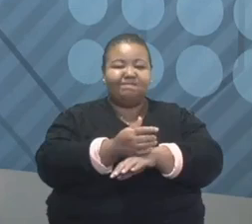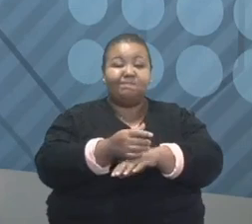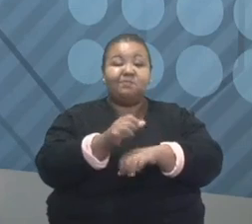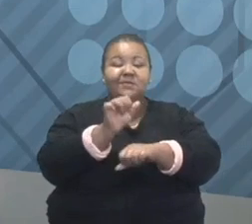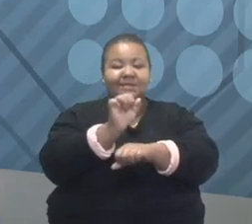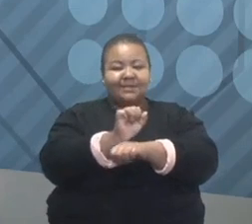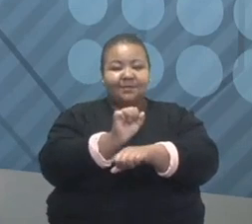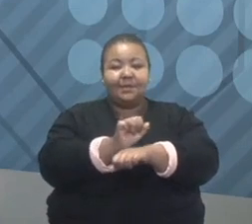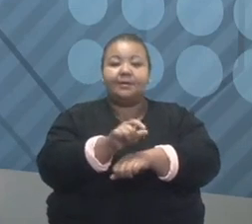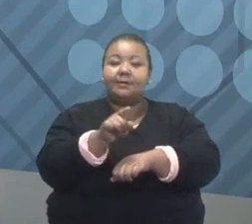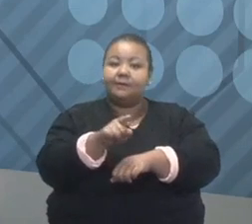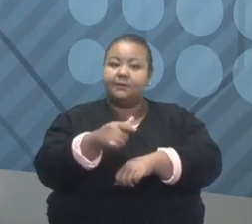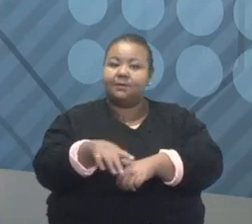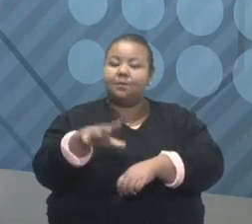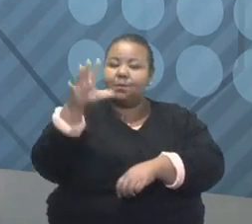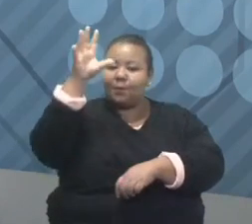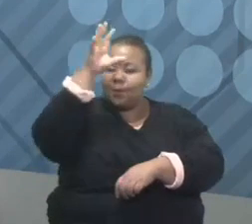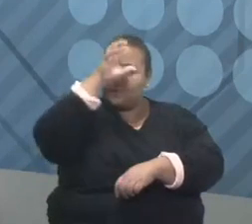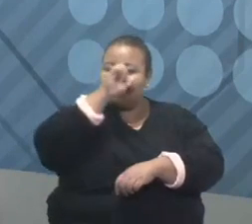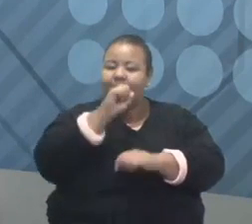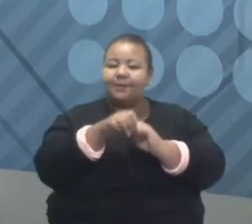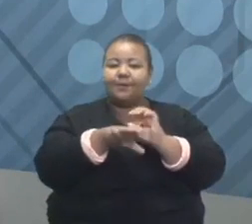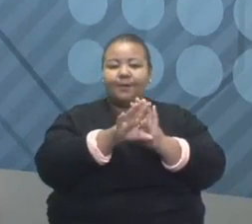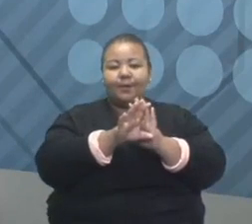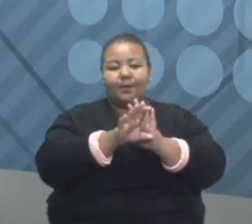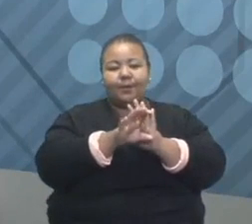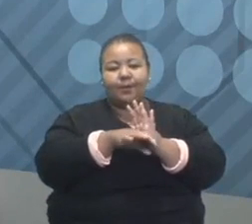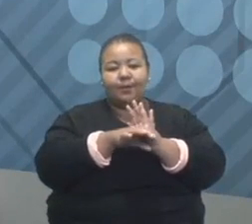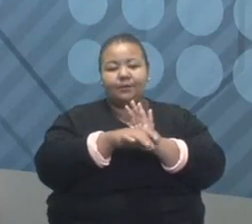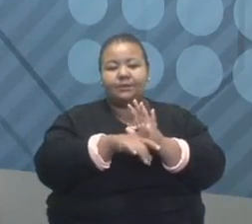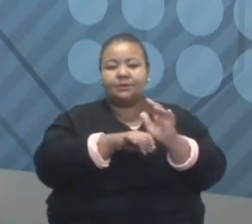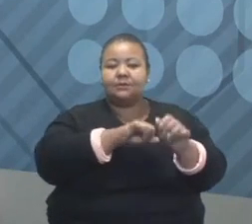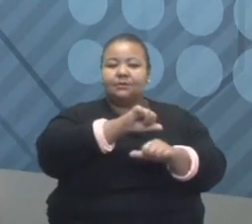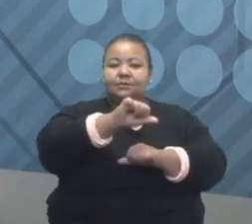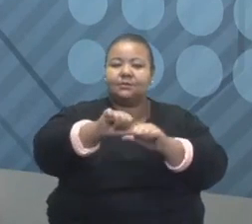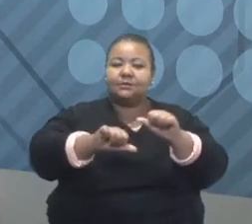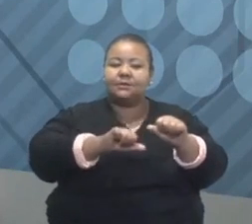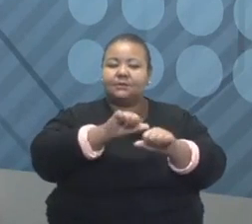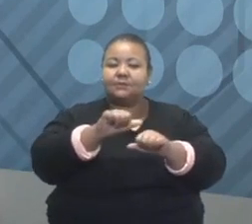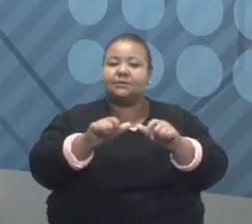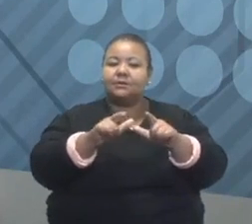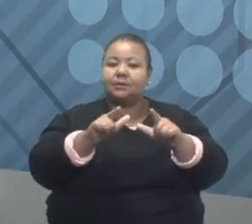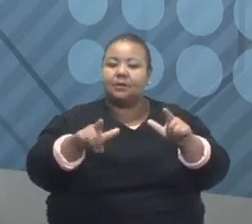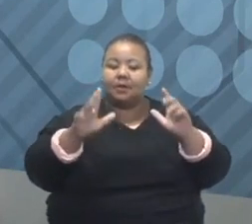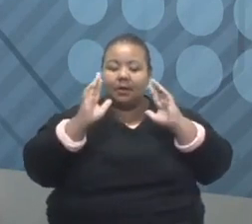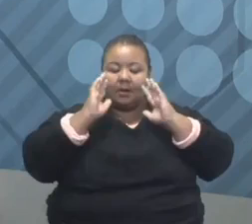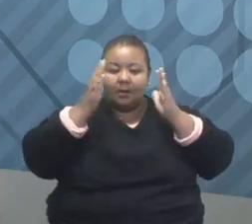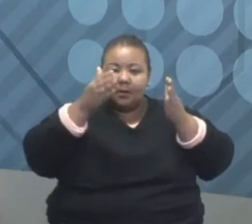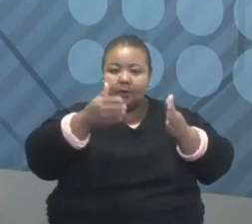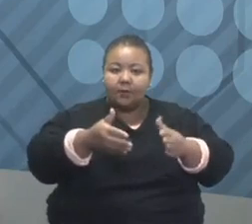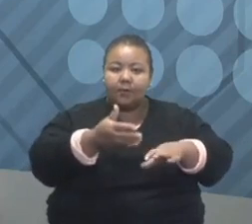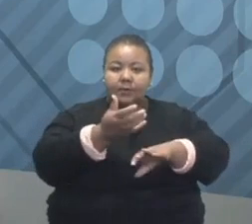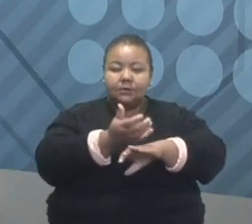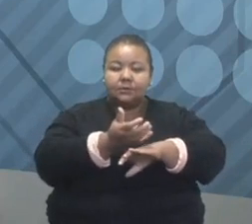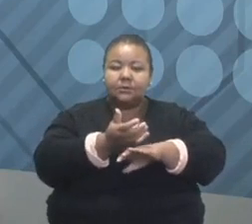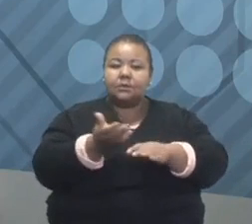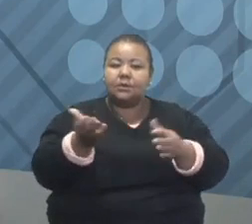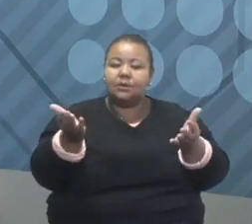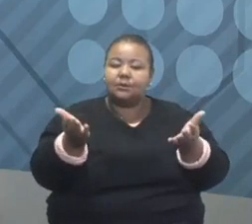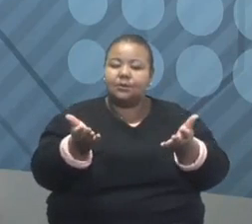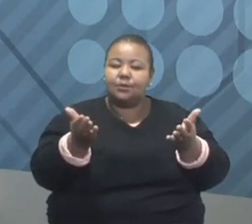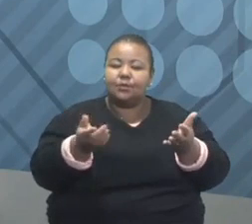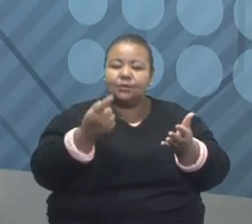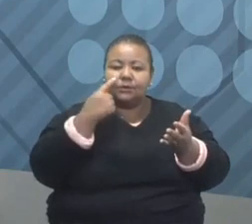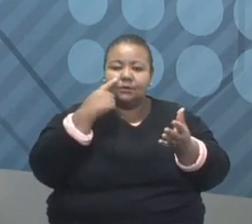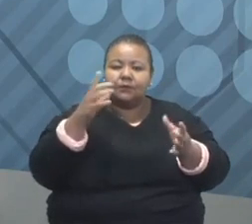Espero que você tenha compreendido os conceitos com relação à transformação linear, que foi o foco da nossa disciplina de hoje. Vimos